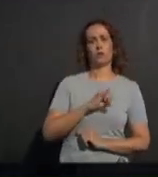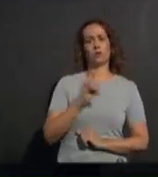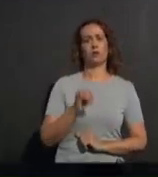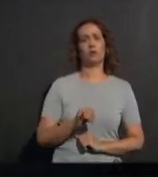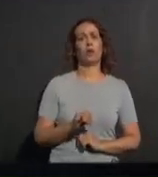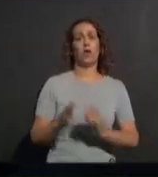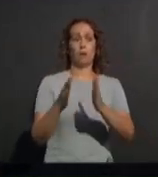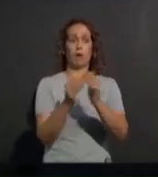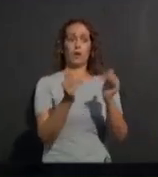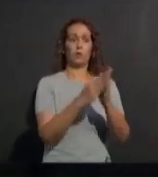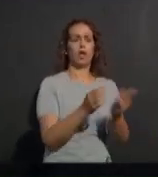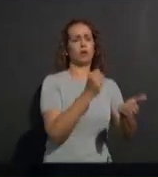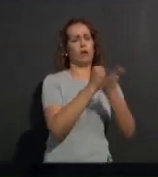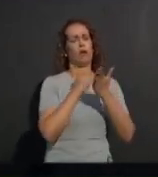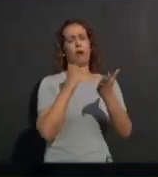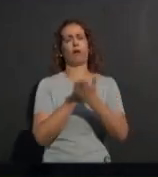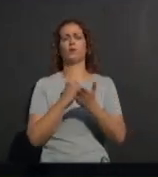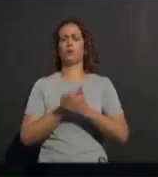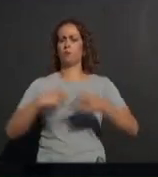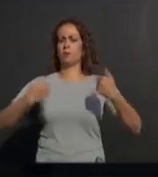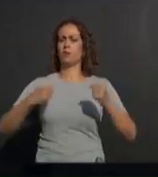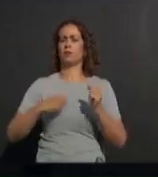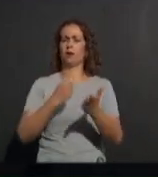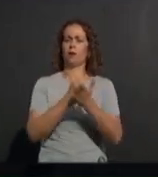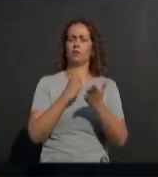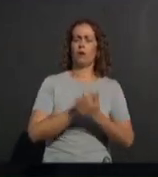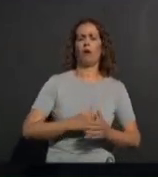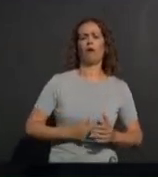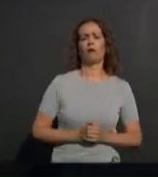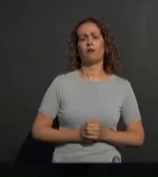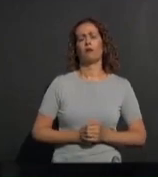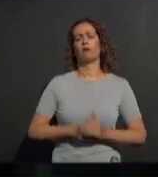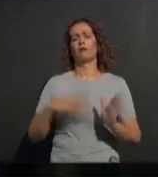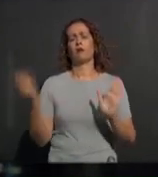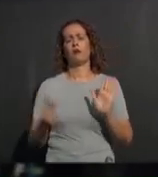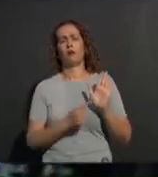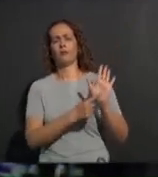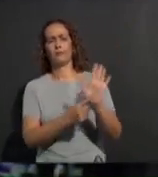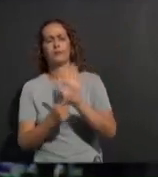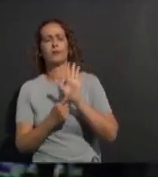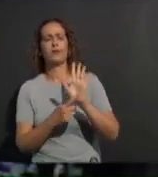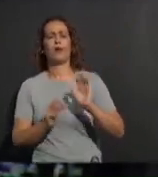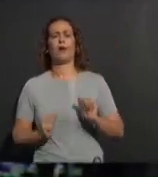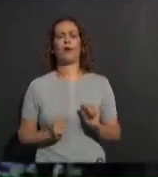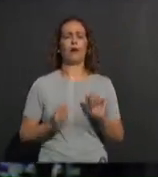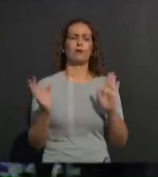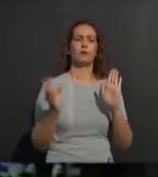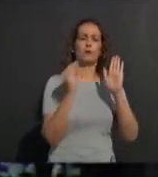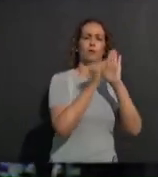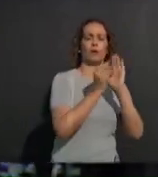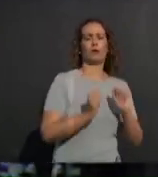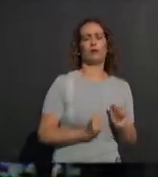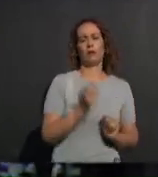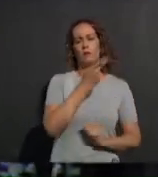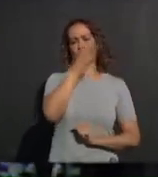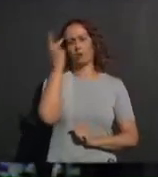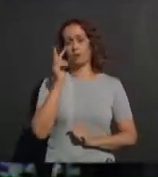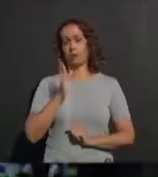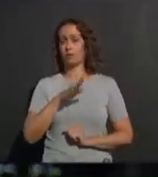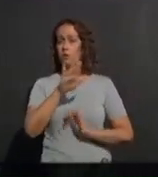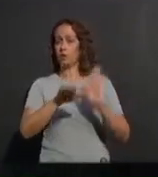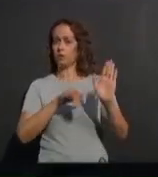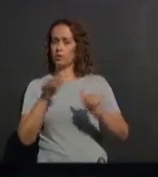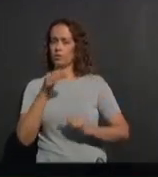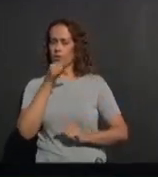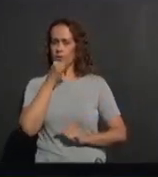que Ele está te pedindo para fazer. Você tem que postar, você tem que anunciar, a pessoa já te chama assim. Eu estou falando que esses dias